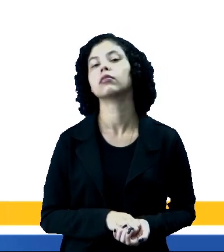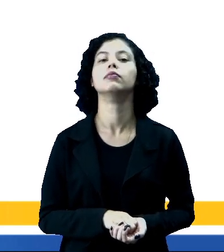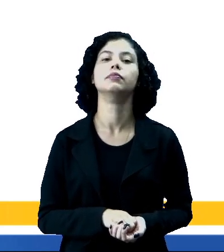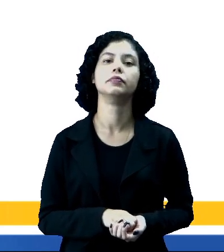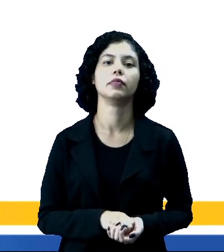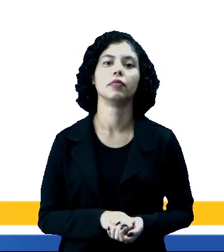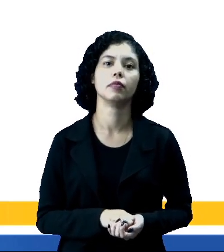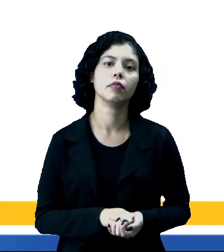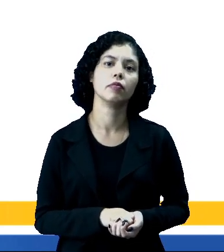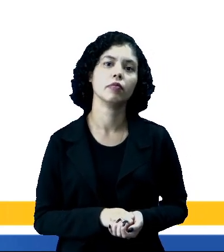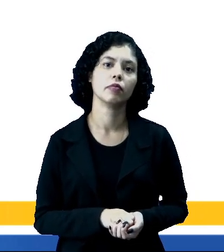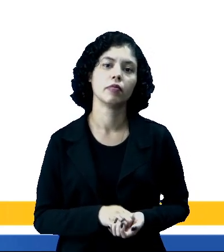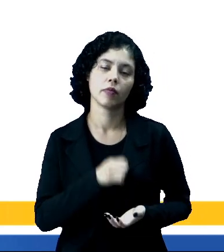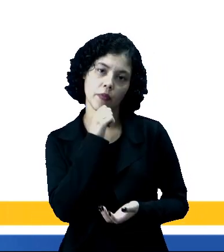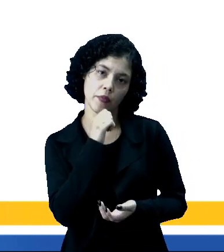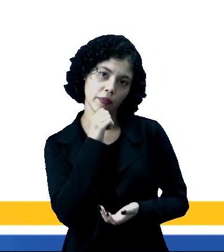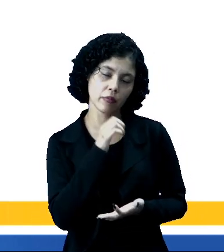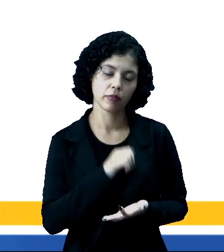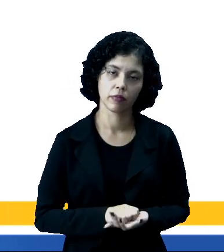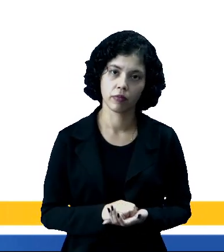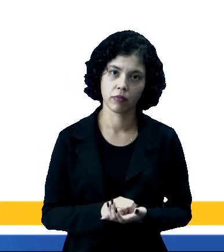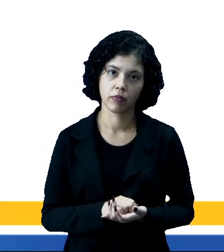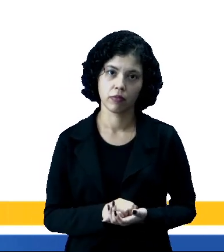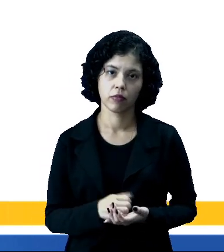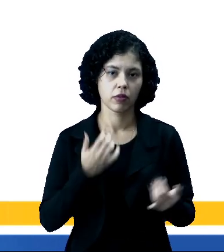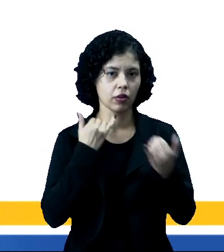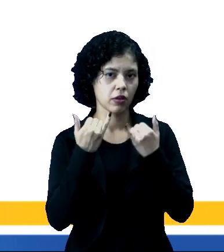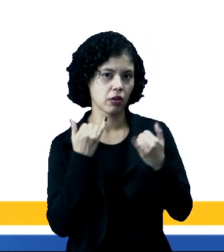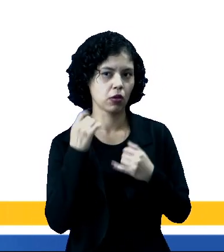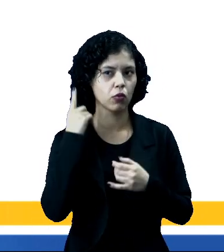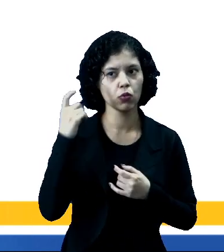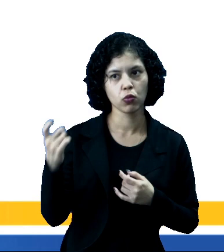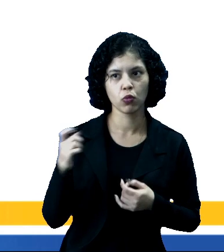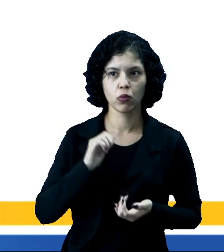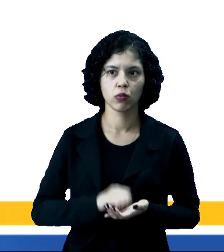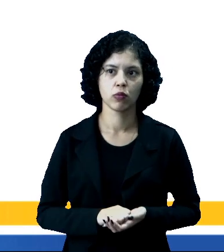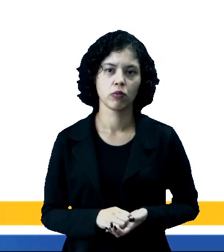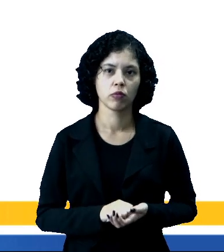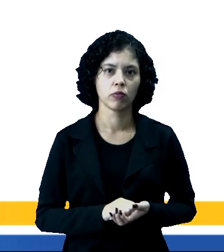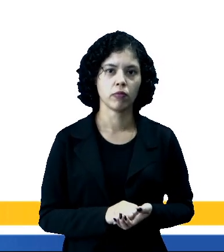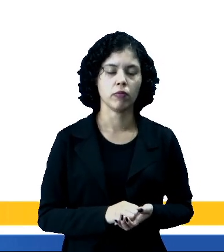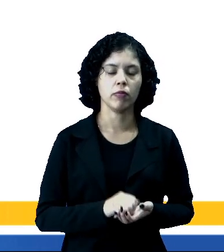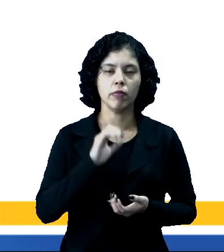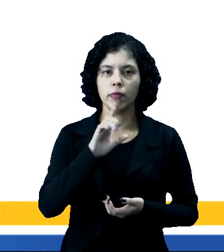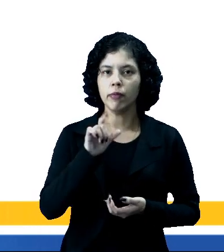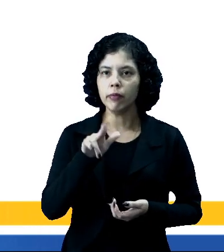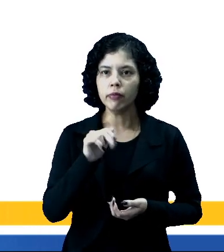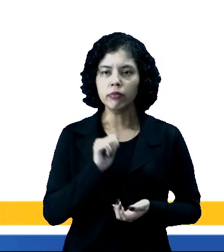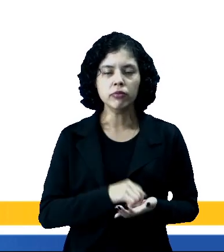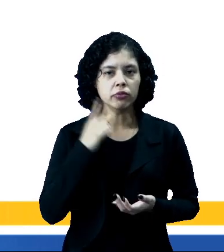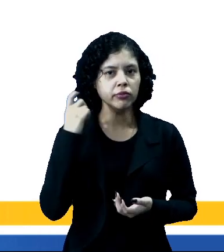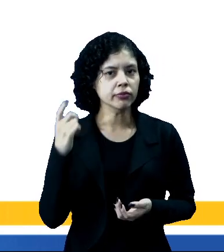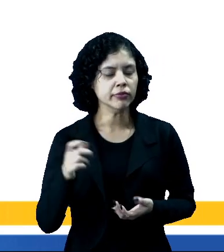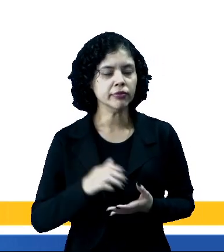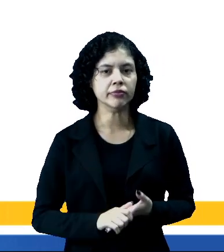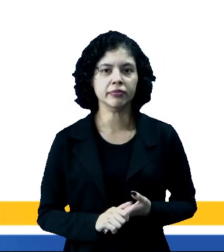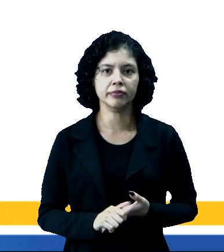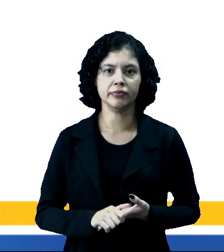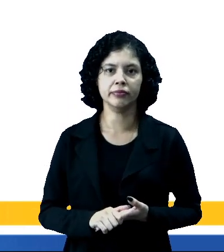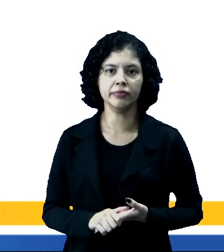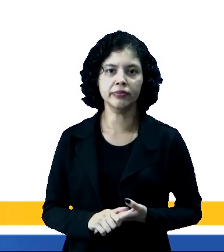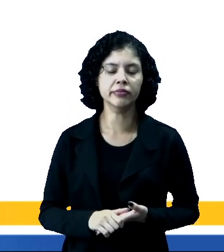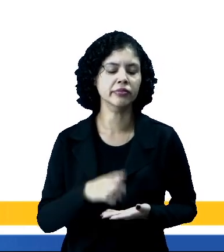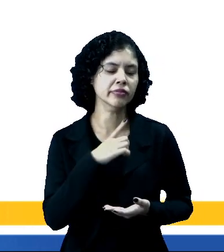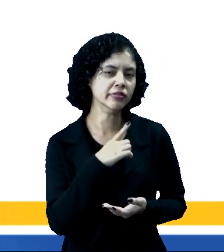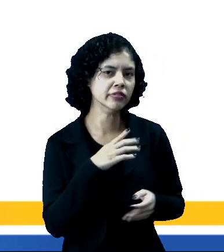A parte física aí, né? Da propagação do som, né? Então o canal foi o som, tá?